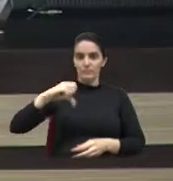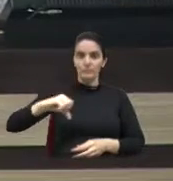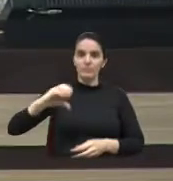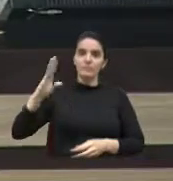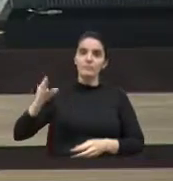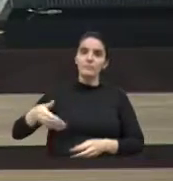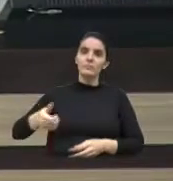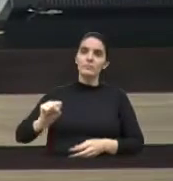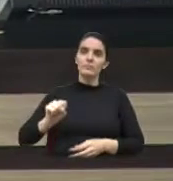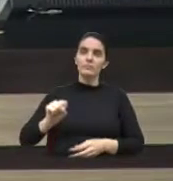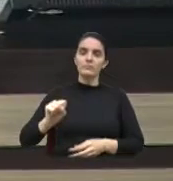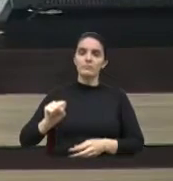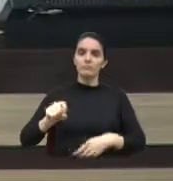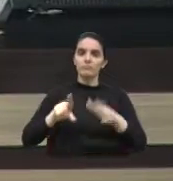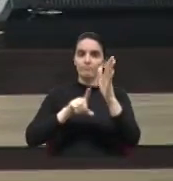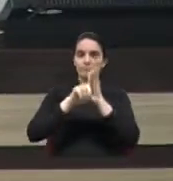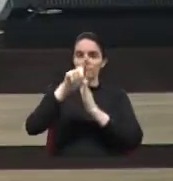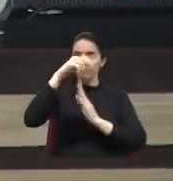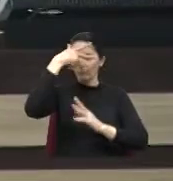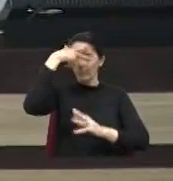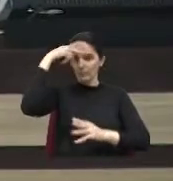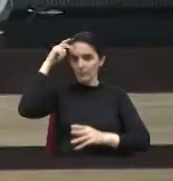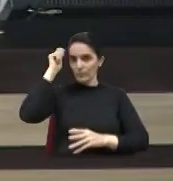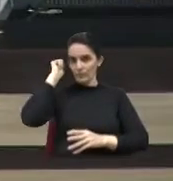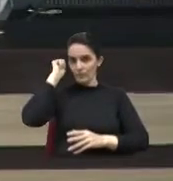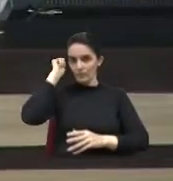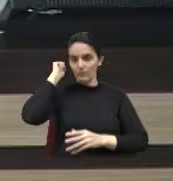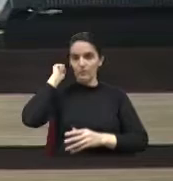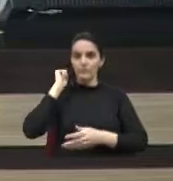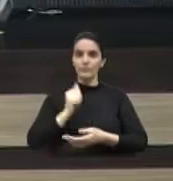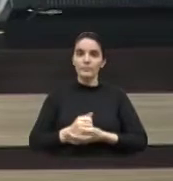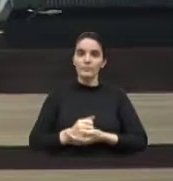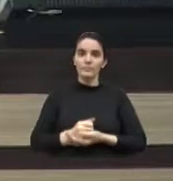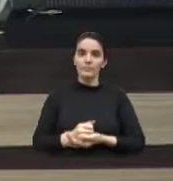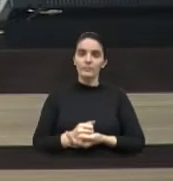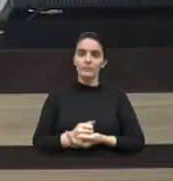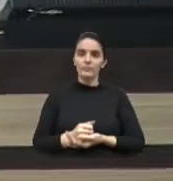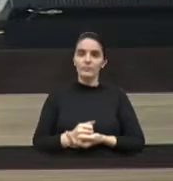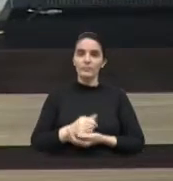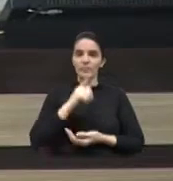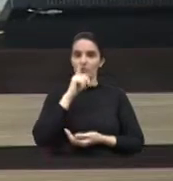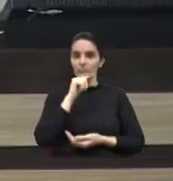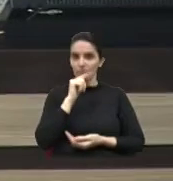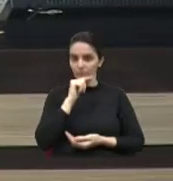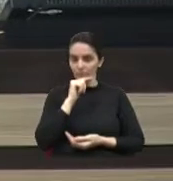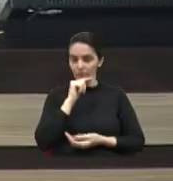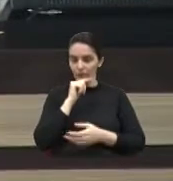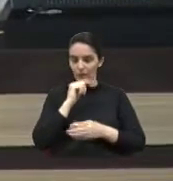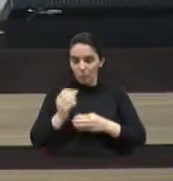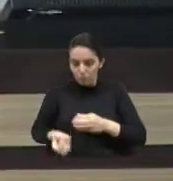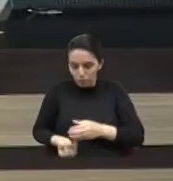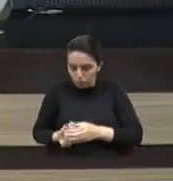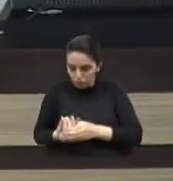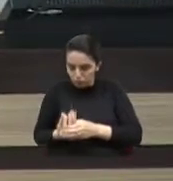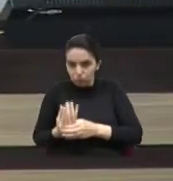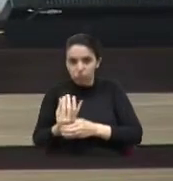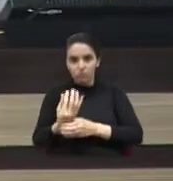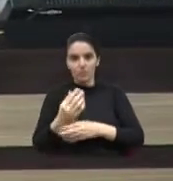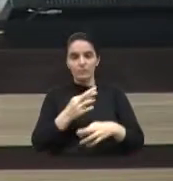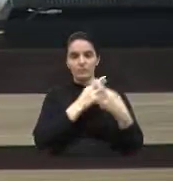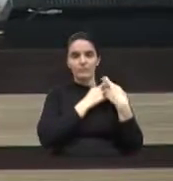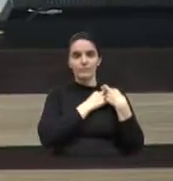409/2018. Requer informações ao Poder Executivo sobre as minas d'água no município. Vereadora